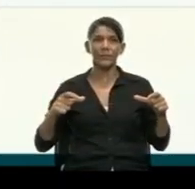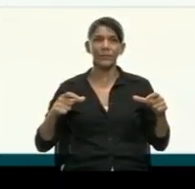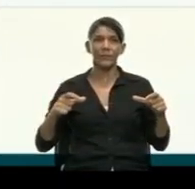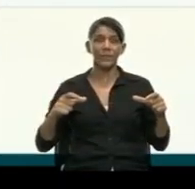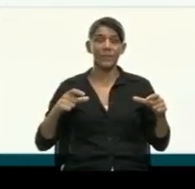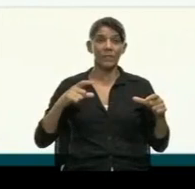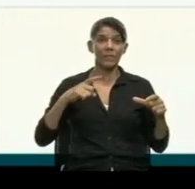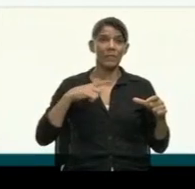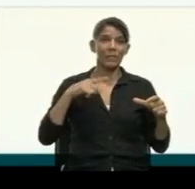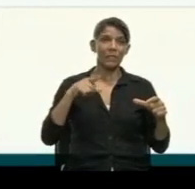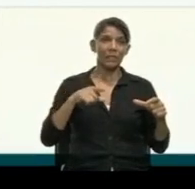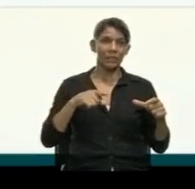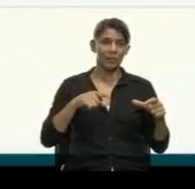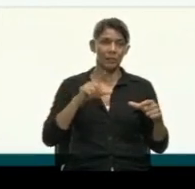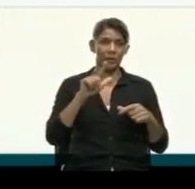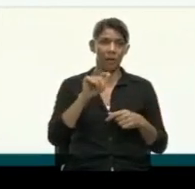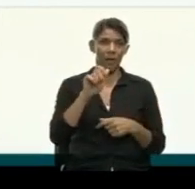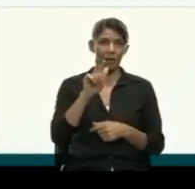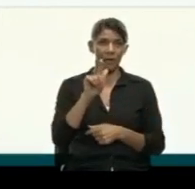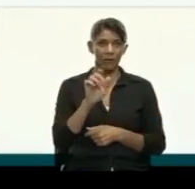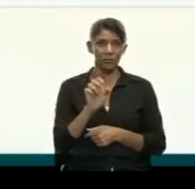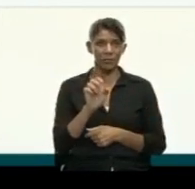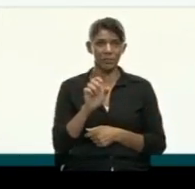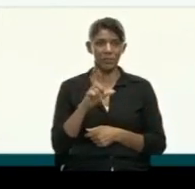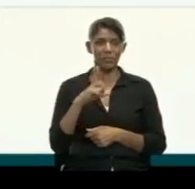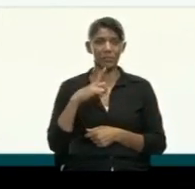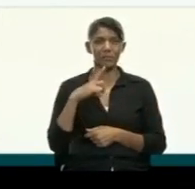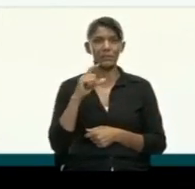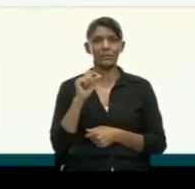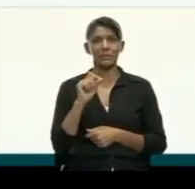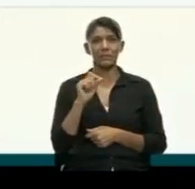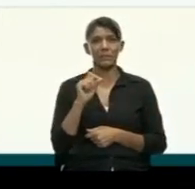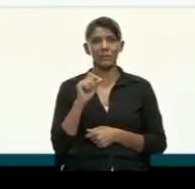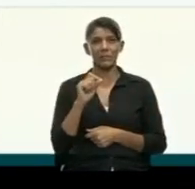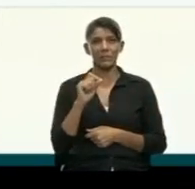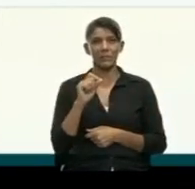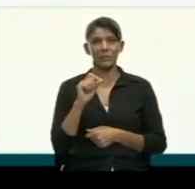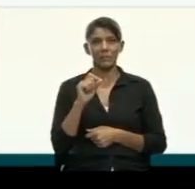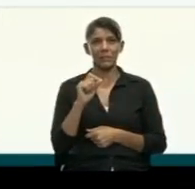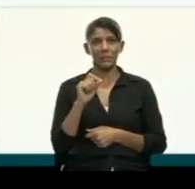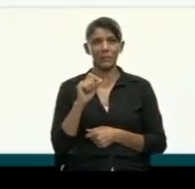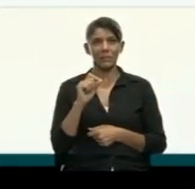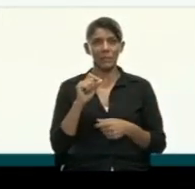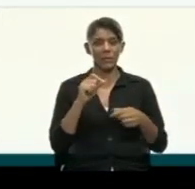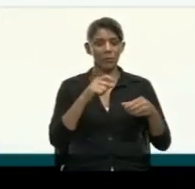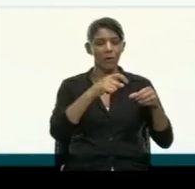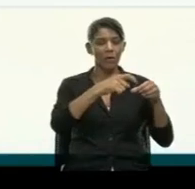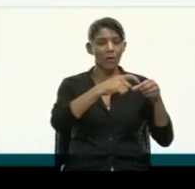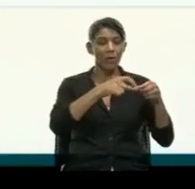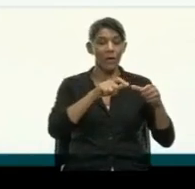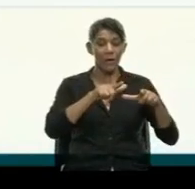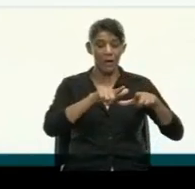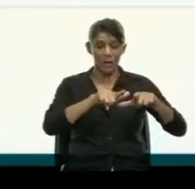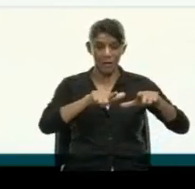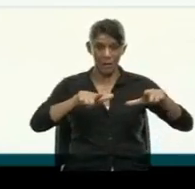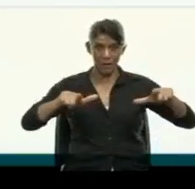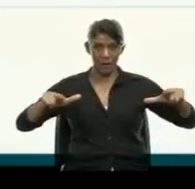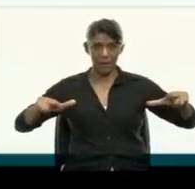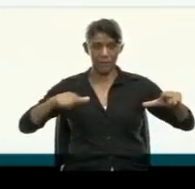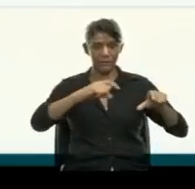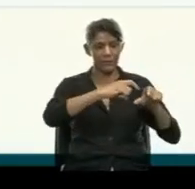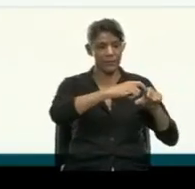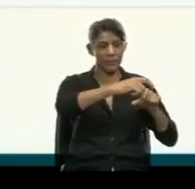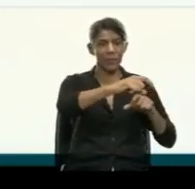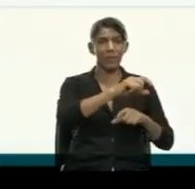A gente tem aqui uma laje, certo? E aqui uma viga. Então a gente vê que ela está